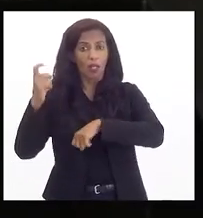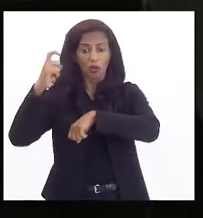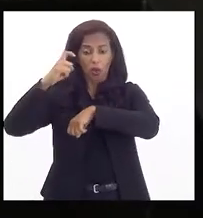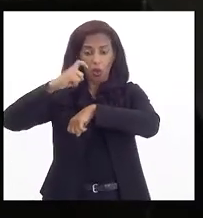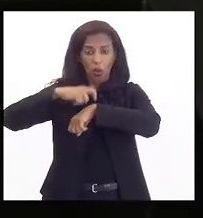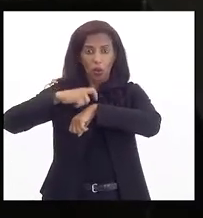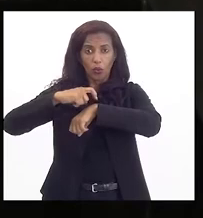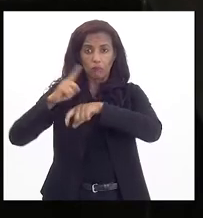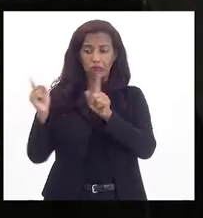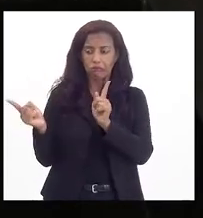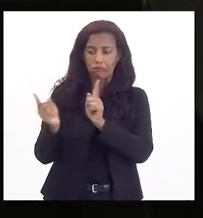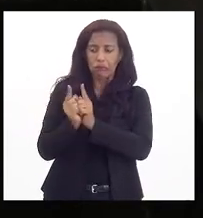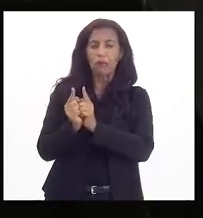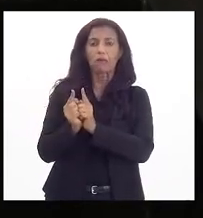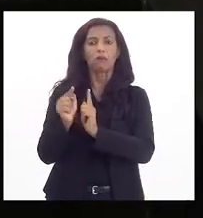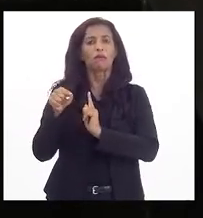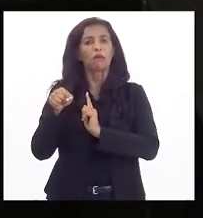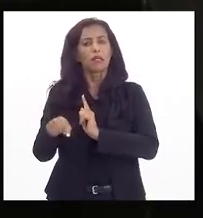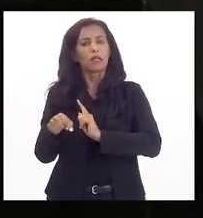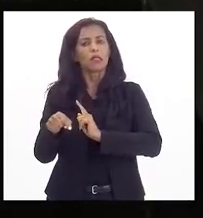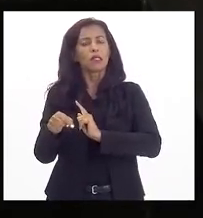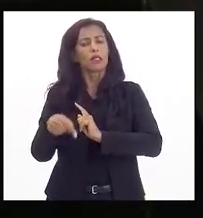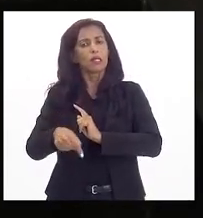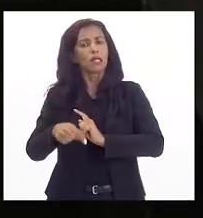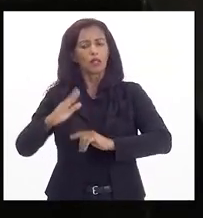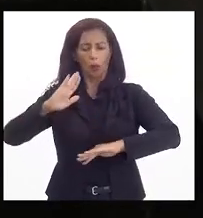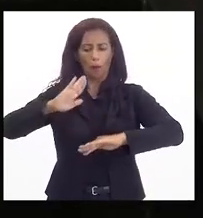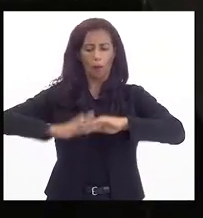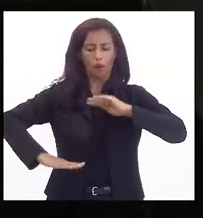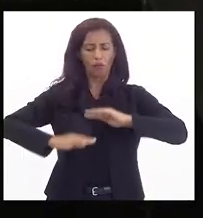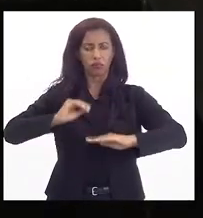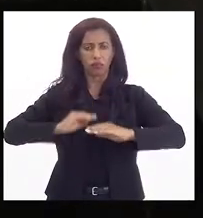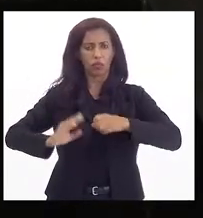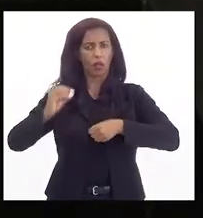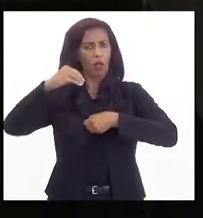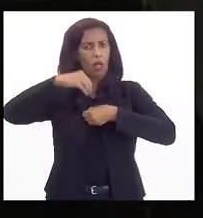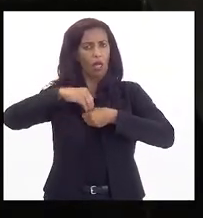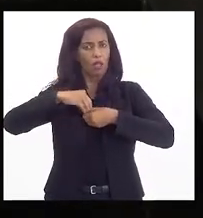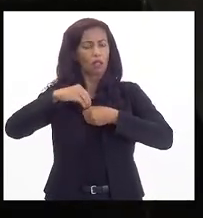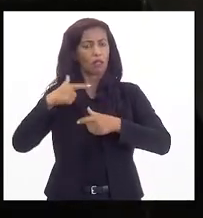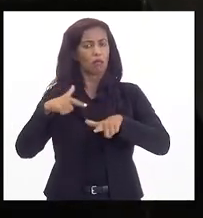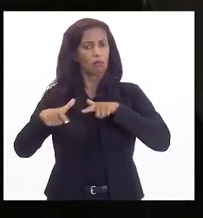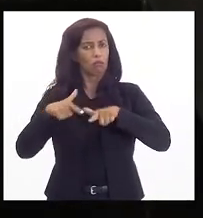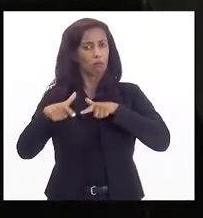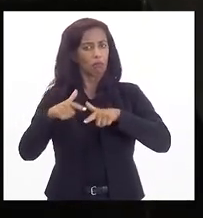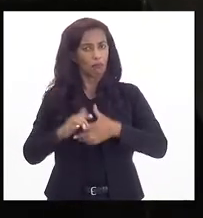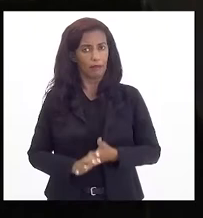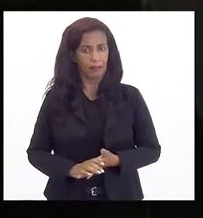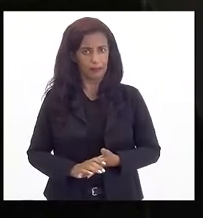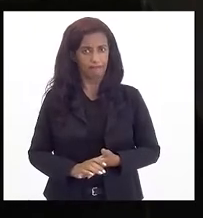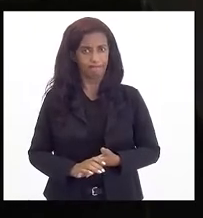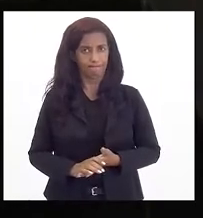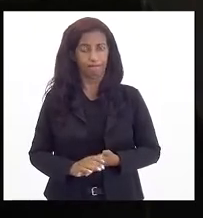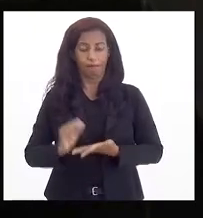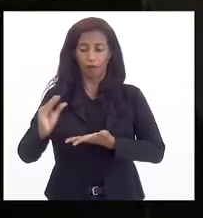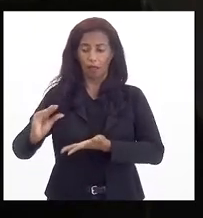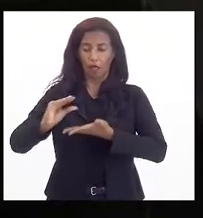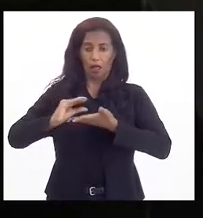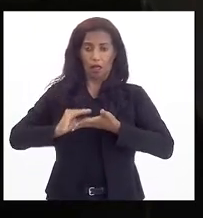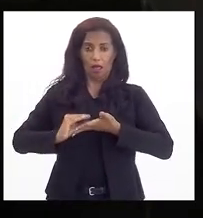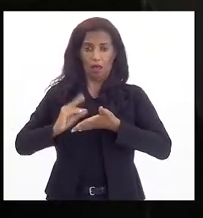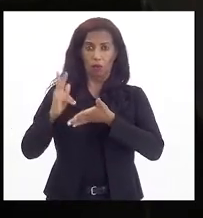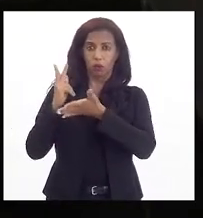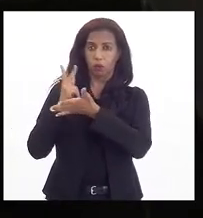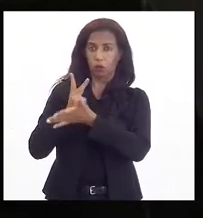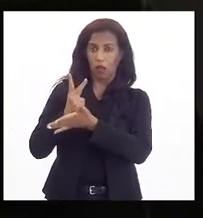de tempo em que eles estiverem ocupando esta função dirigente nas escolas. É a reparação de uma